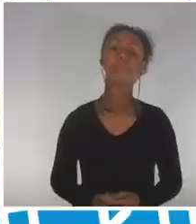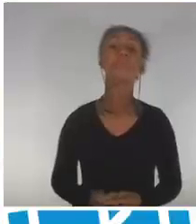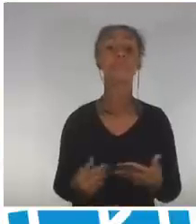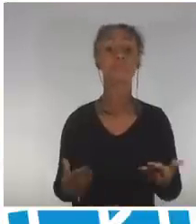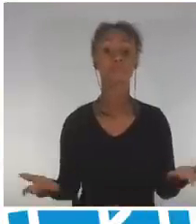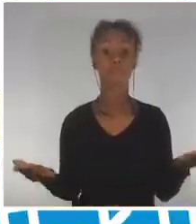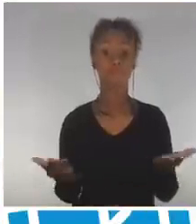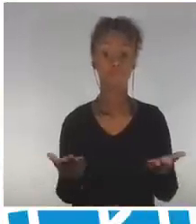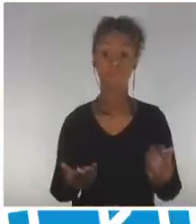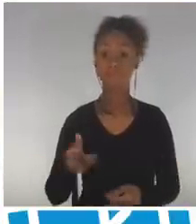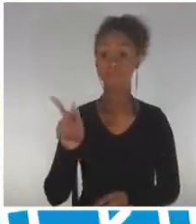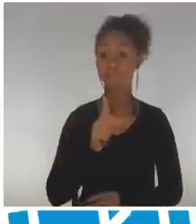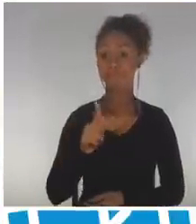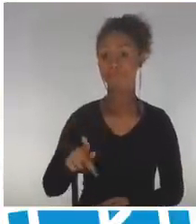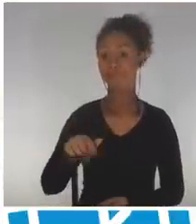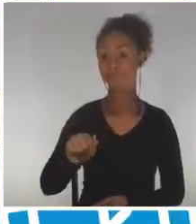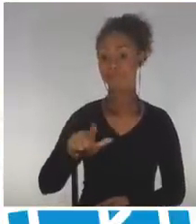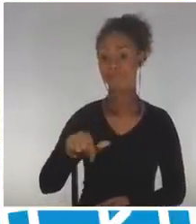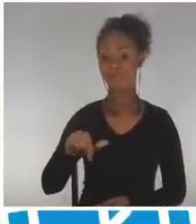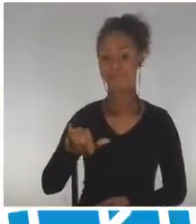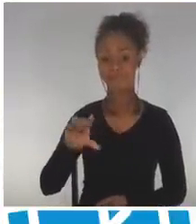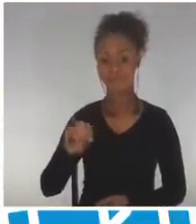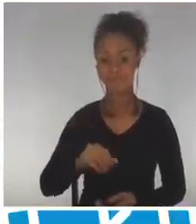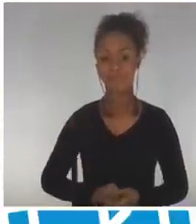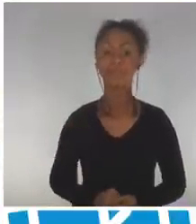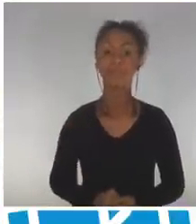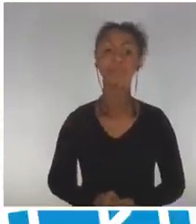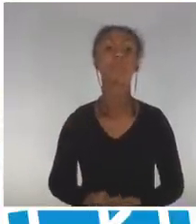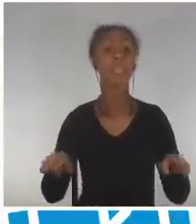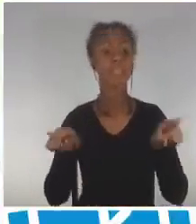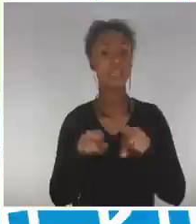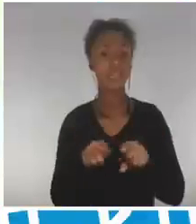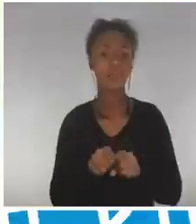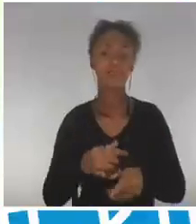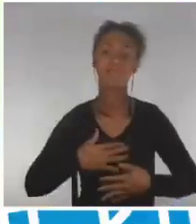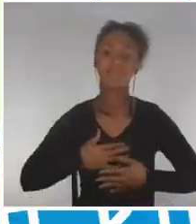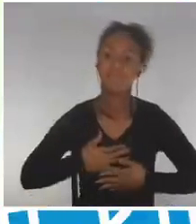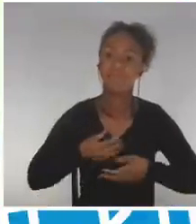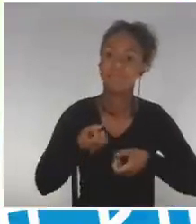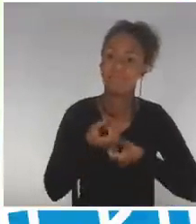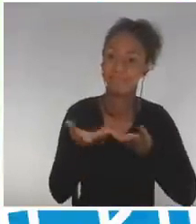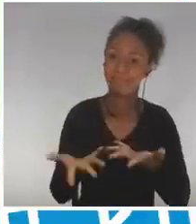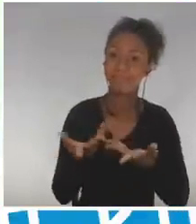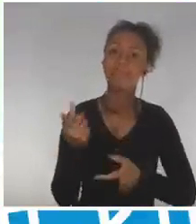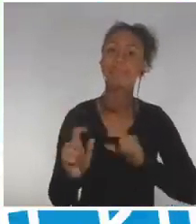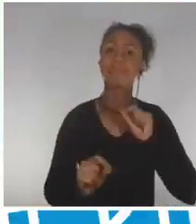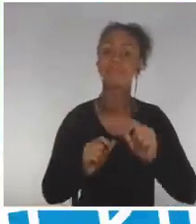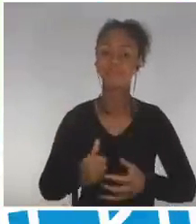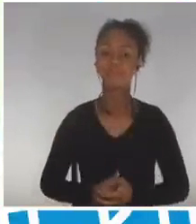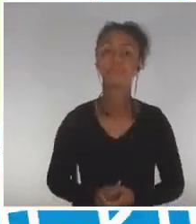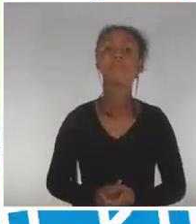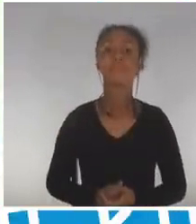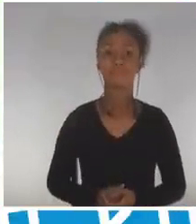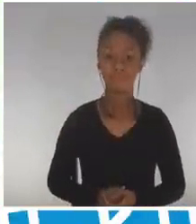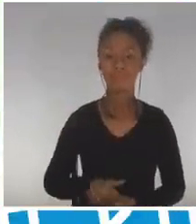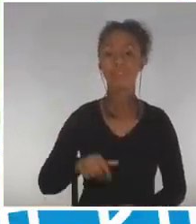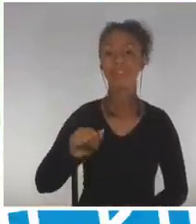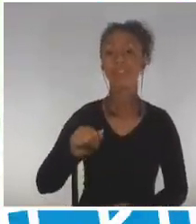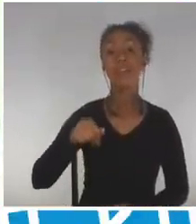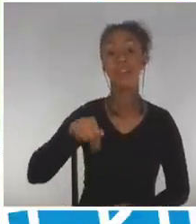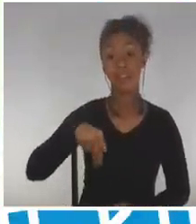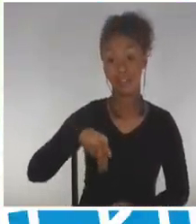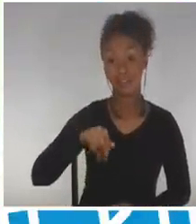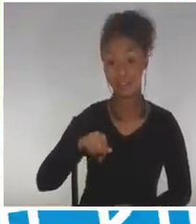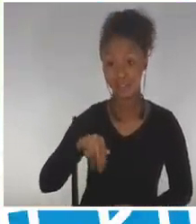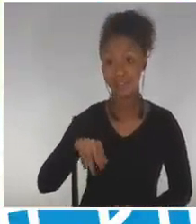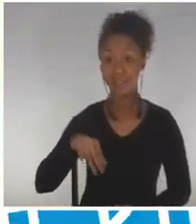professor Alessio. Bem, eu também gostaria de dizer que compartilho com o pensamento da Nilma,